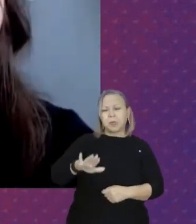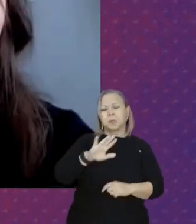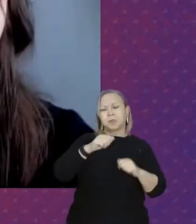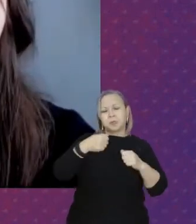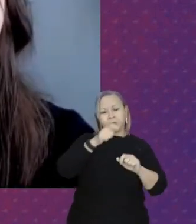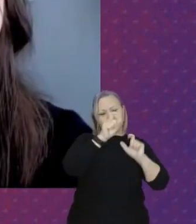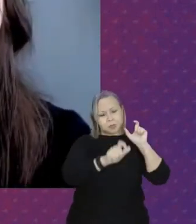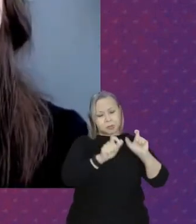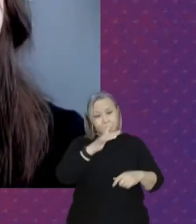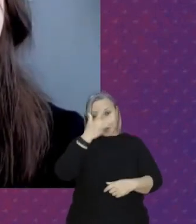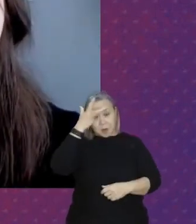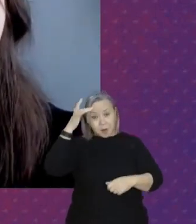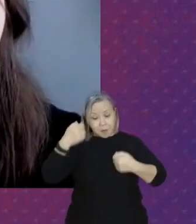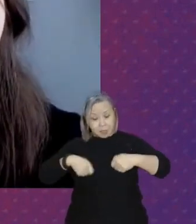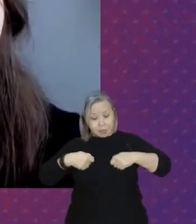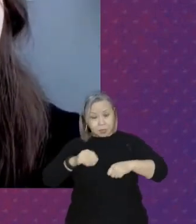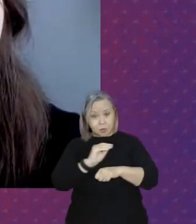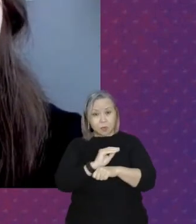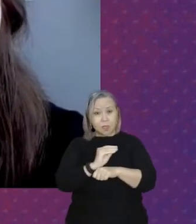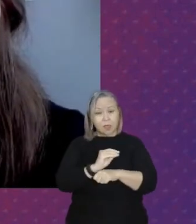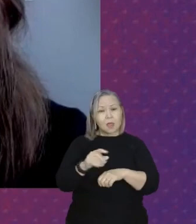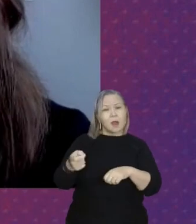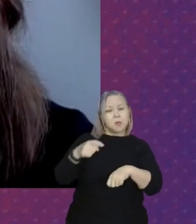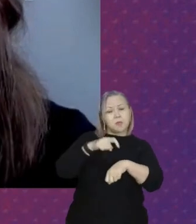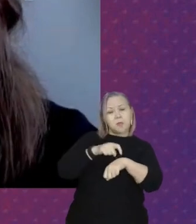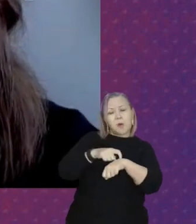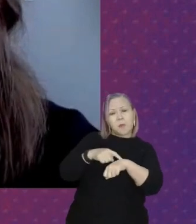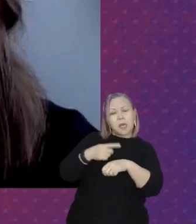cuidado e que em alguns momentos da vida isso é mais